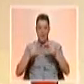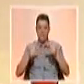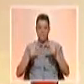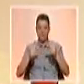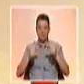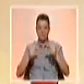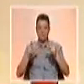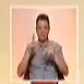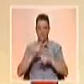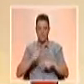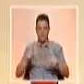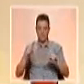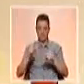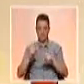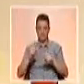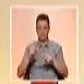no máximo de